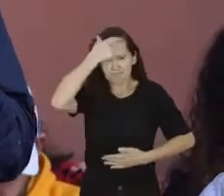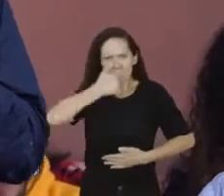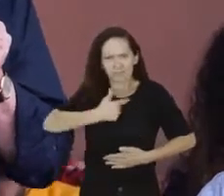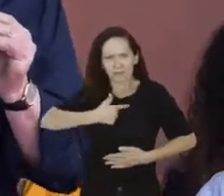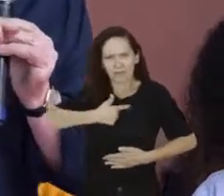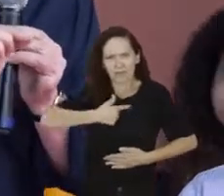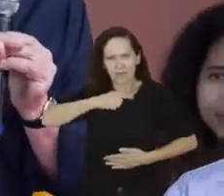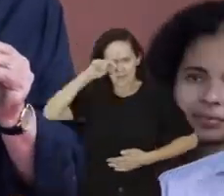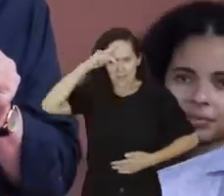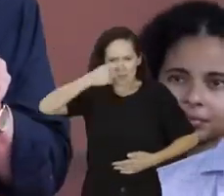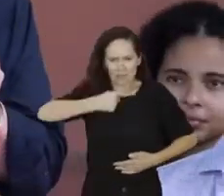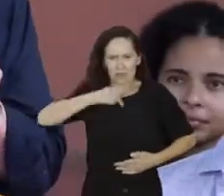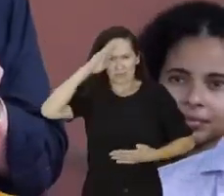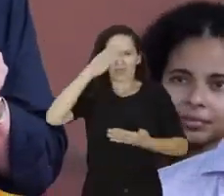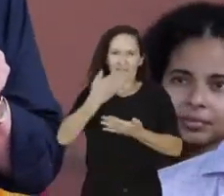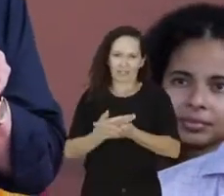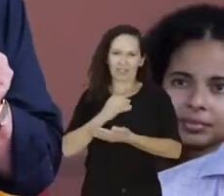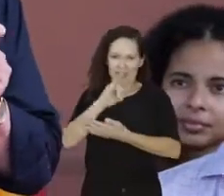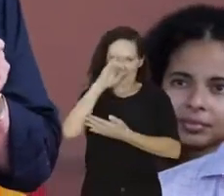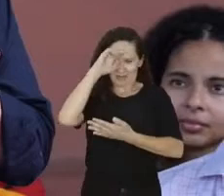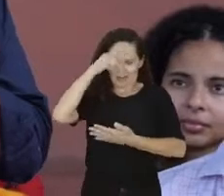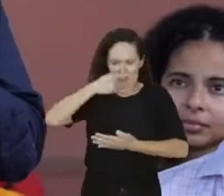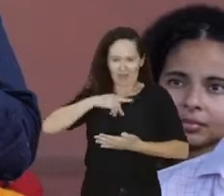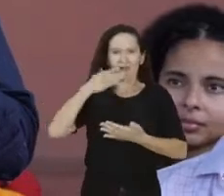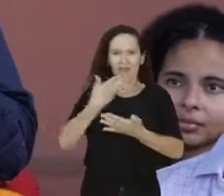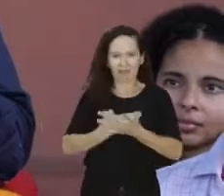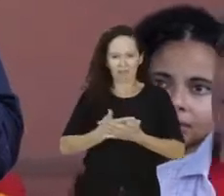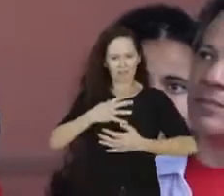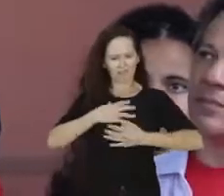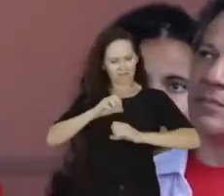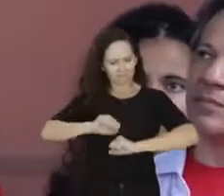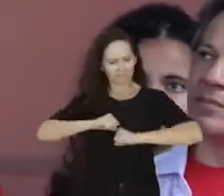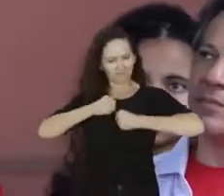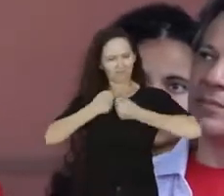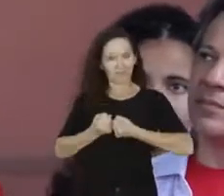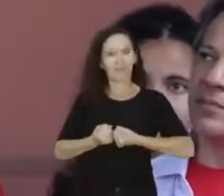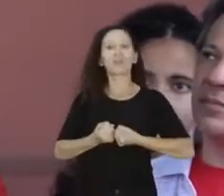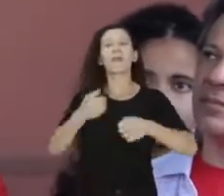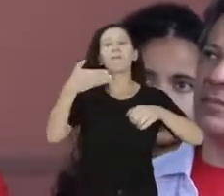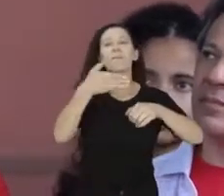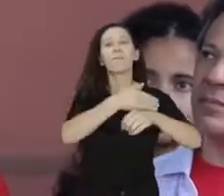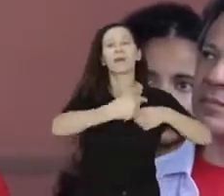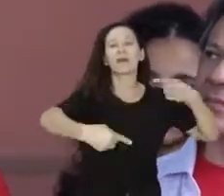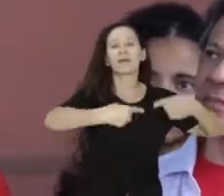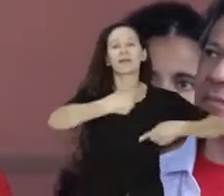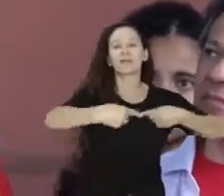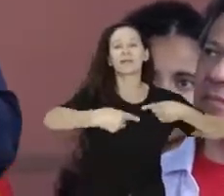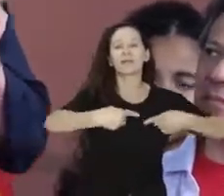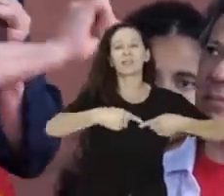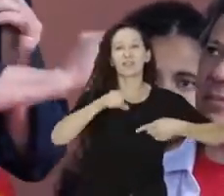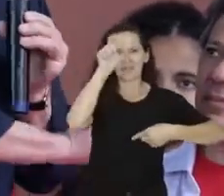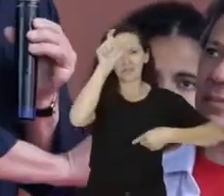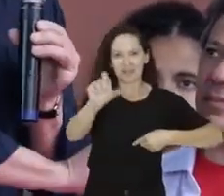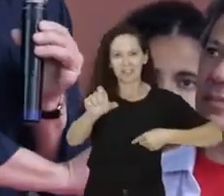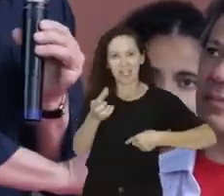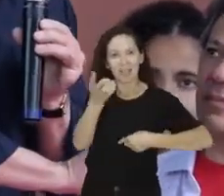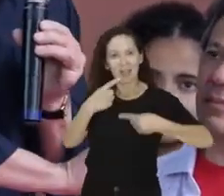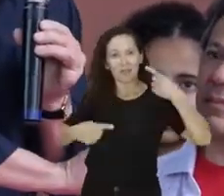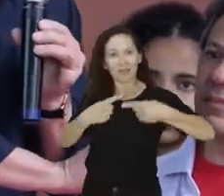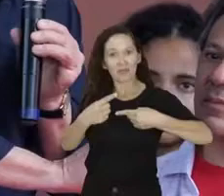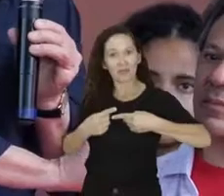você acreditar em você, você vai entrar na política para ser o político que você acha que os outros têm que